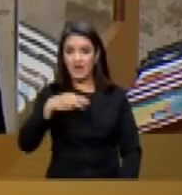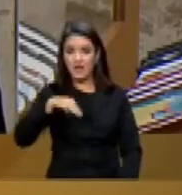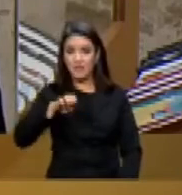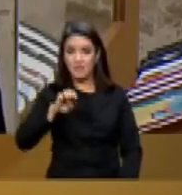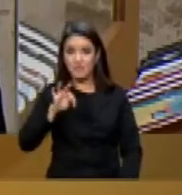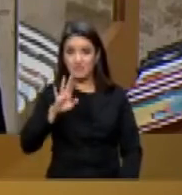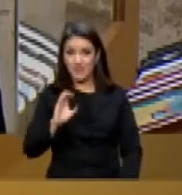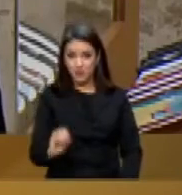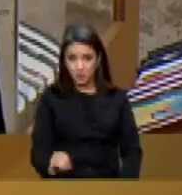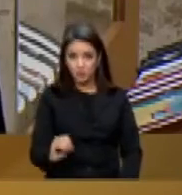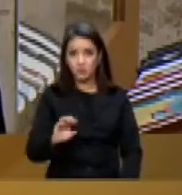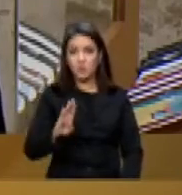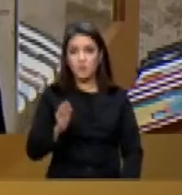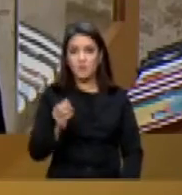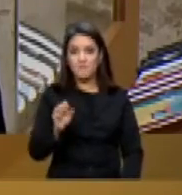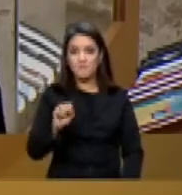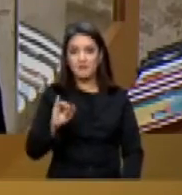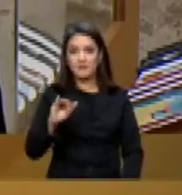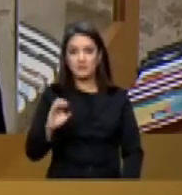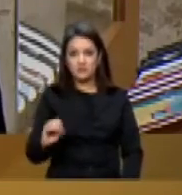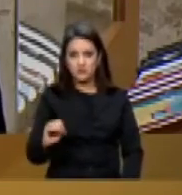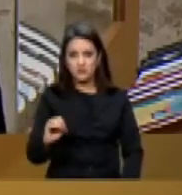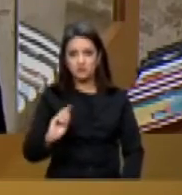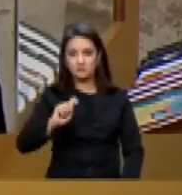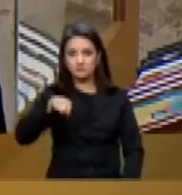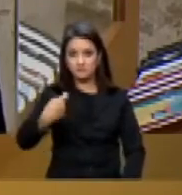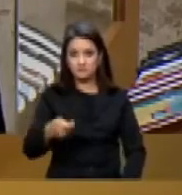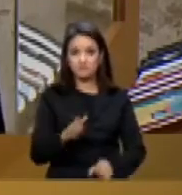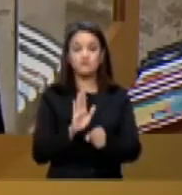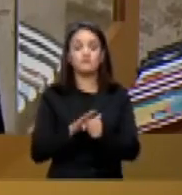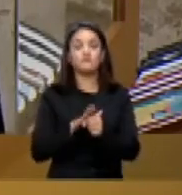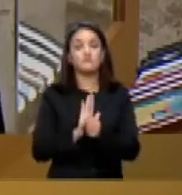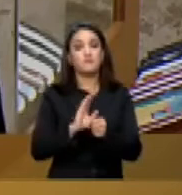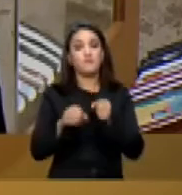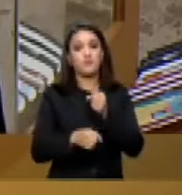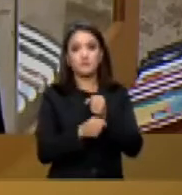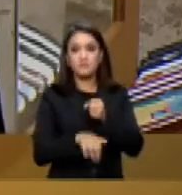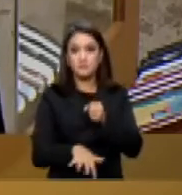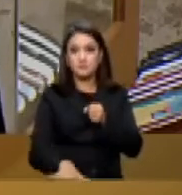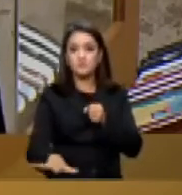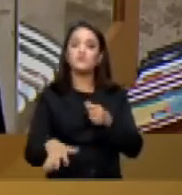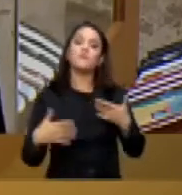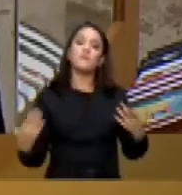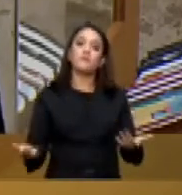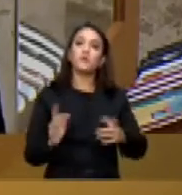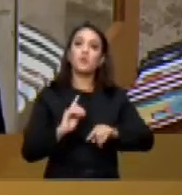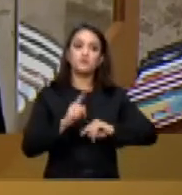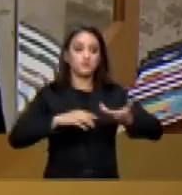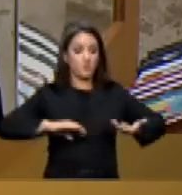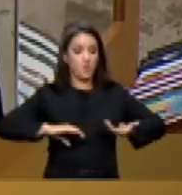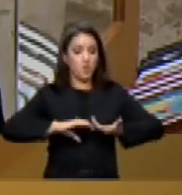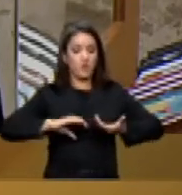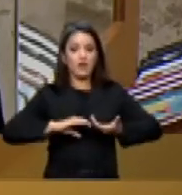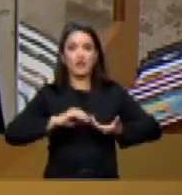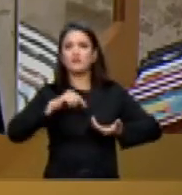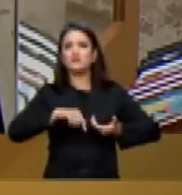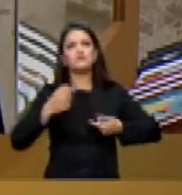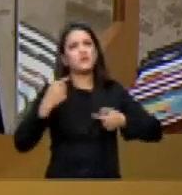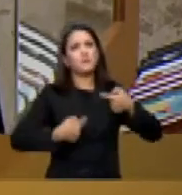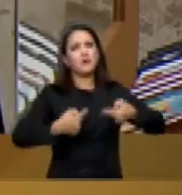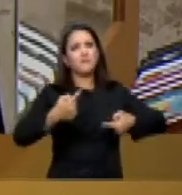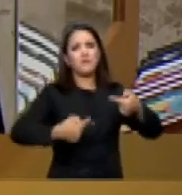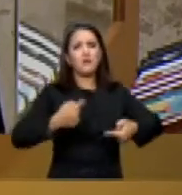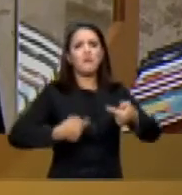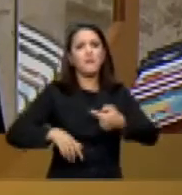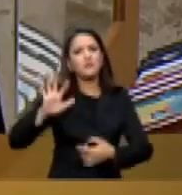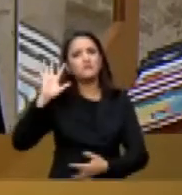do saneamento básico no país. O Congresso Nacional fez uma escolha política de mudar as condições estruturais da